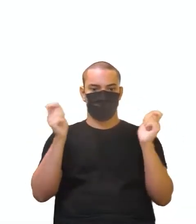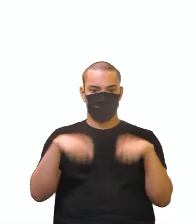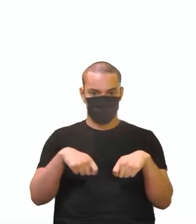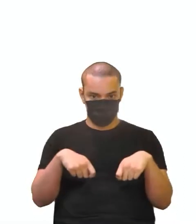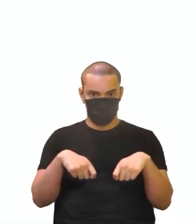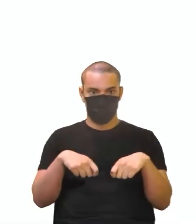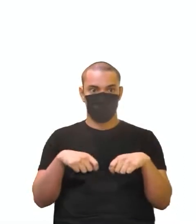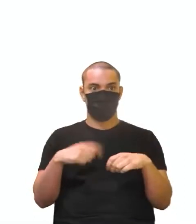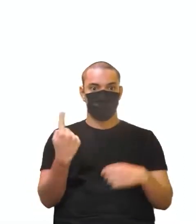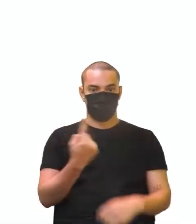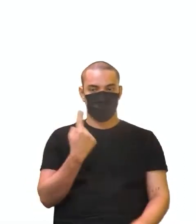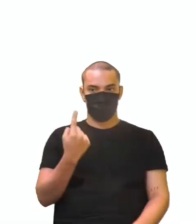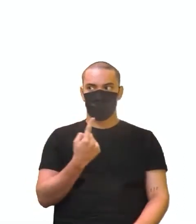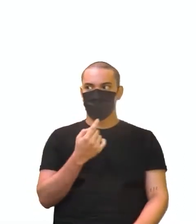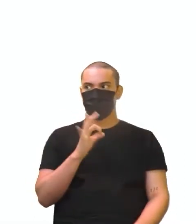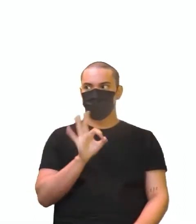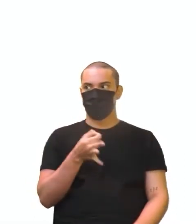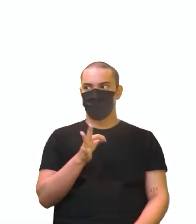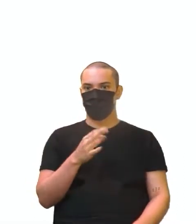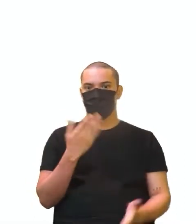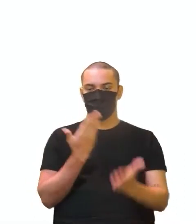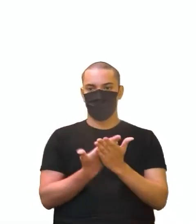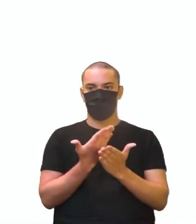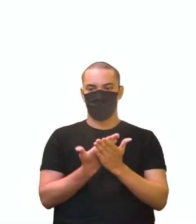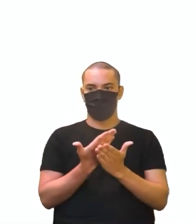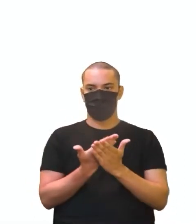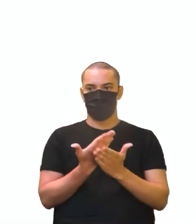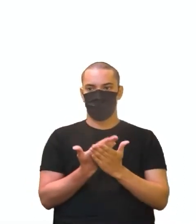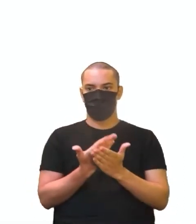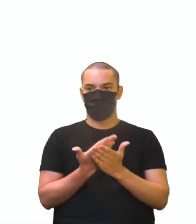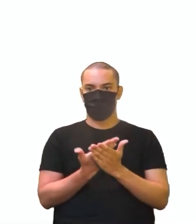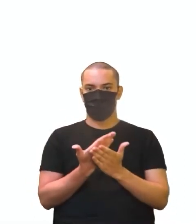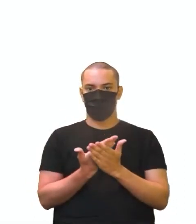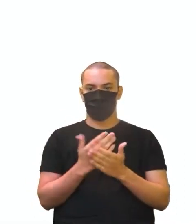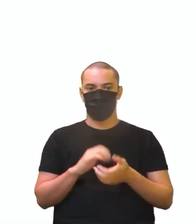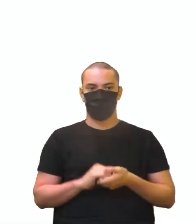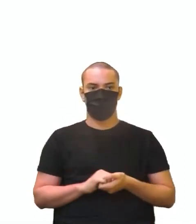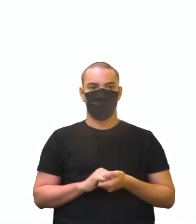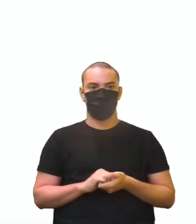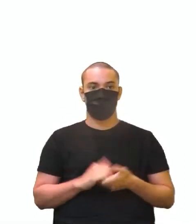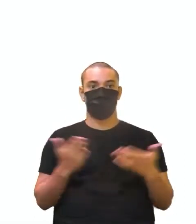isoladas. Galera, então essa foi a nossa aula de probabilidade e agora a